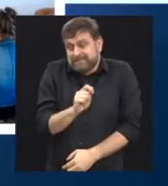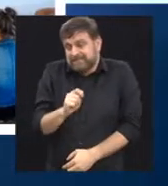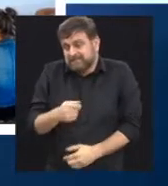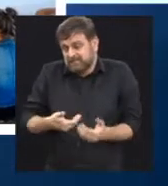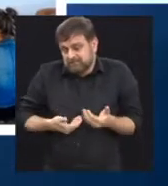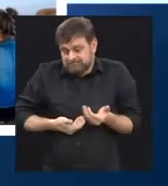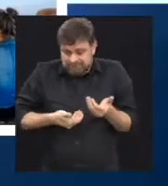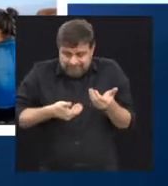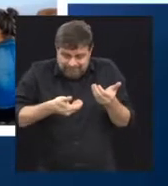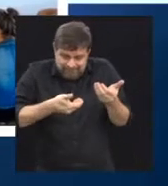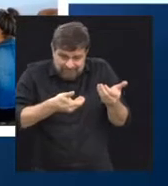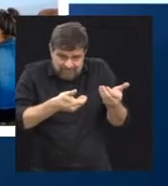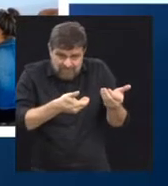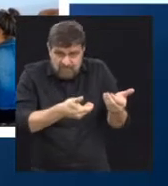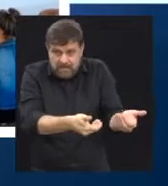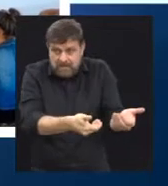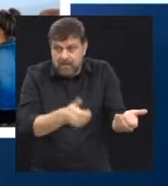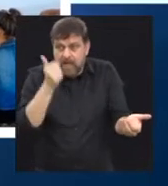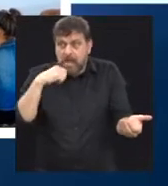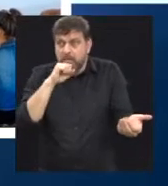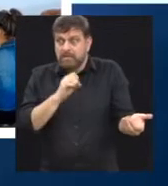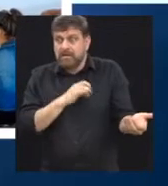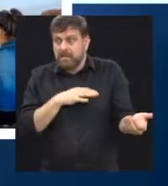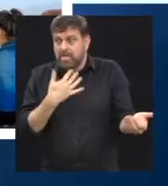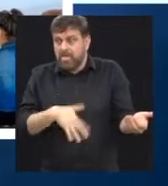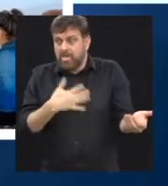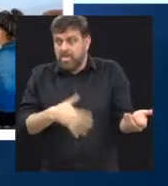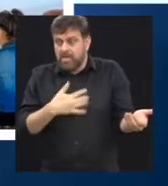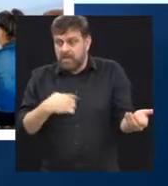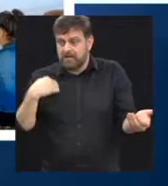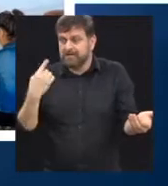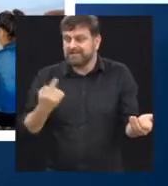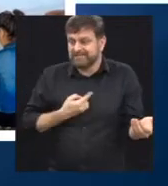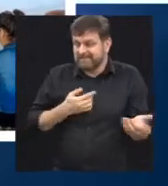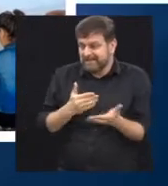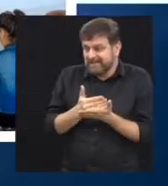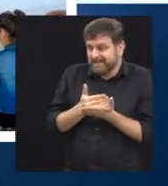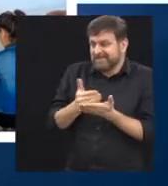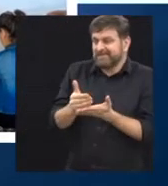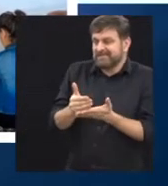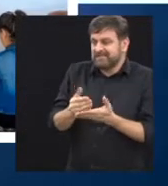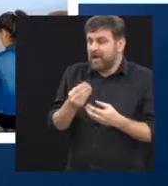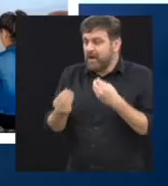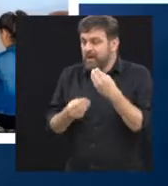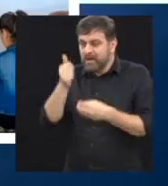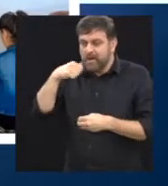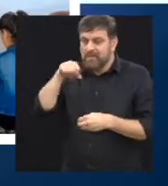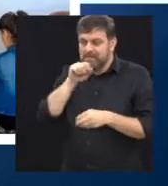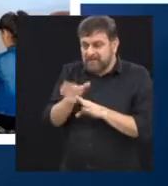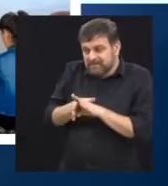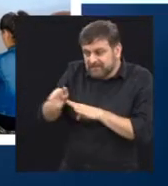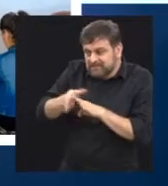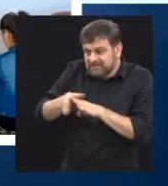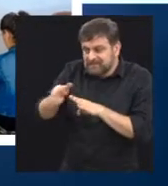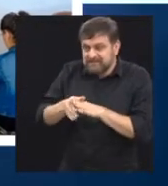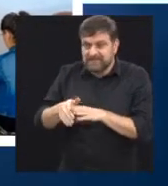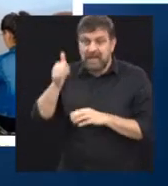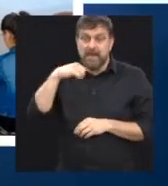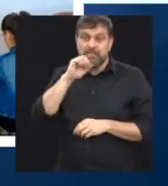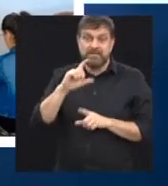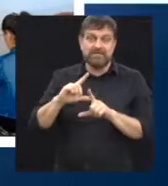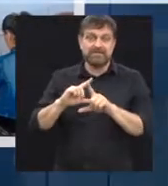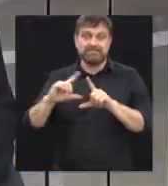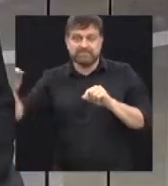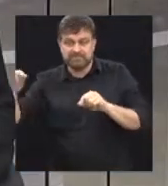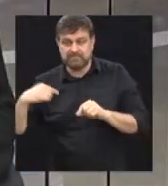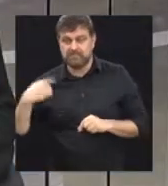vão deixar as crianças lá, então geralmente nós estamos cortando o cordão umbilical de novo ali, né, porque a mãe tem que deixar a criança ali e sair. Então